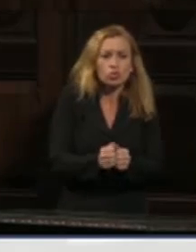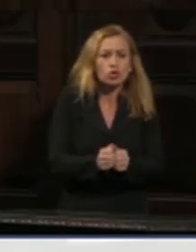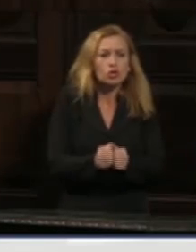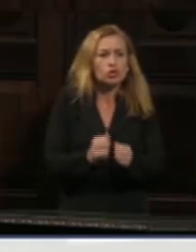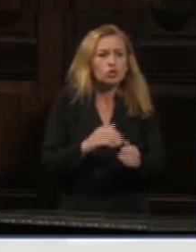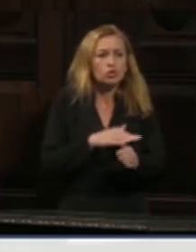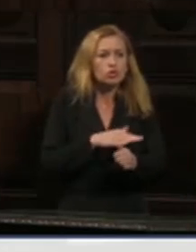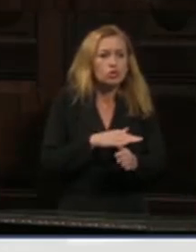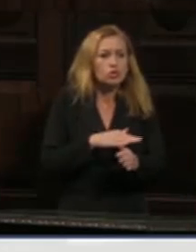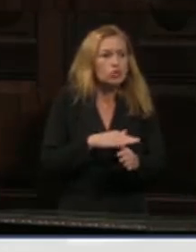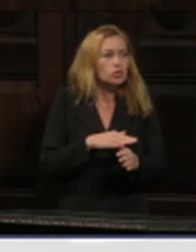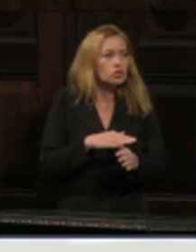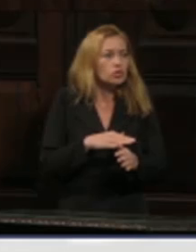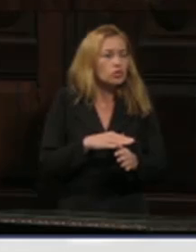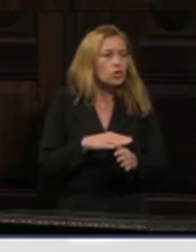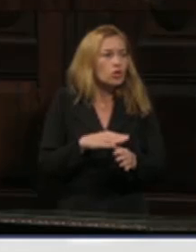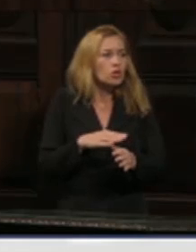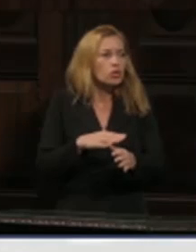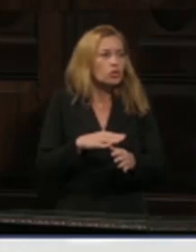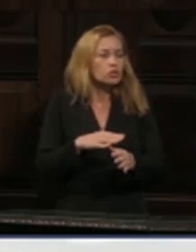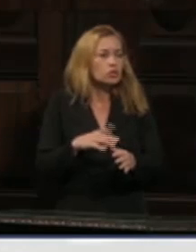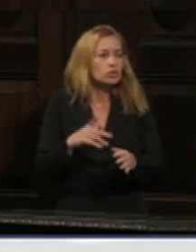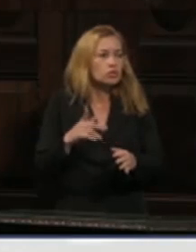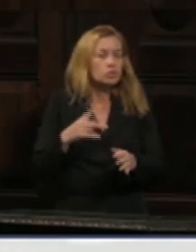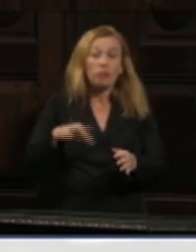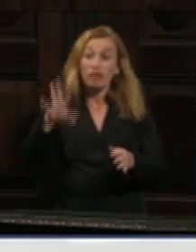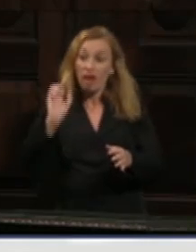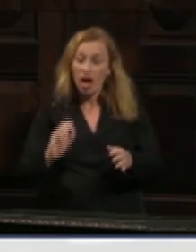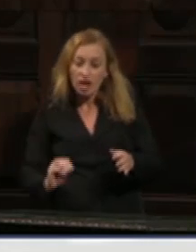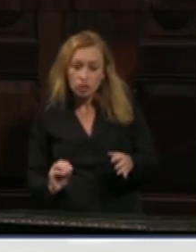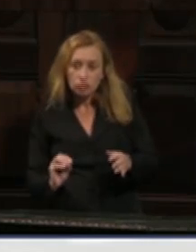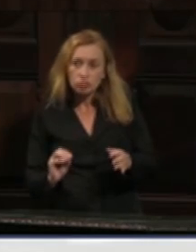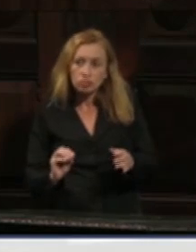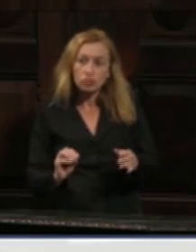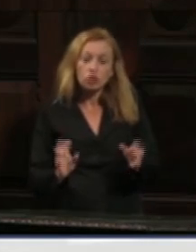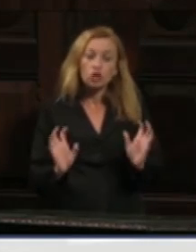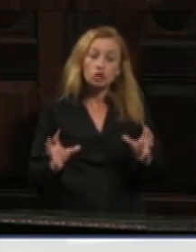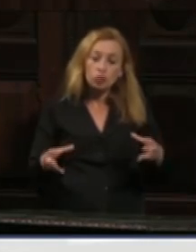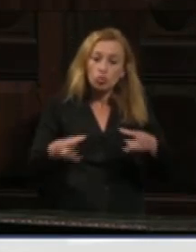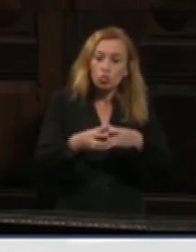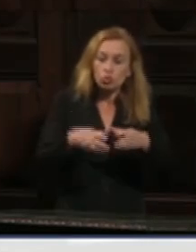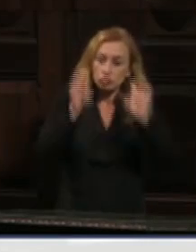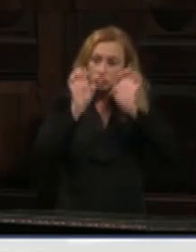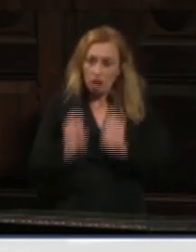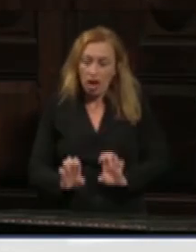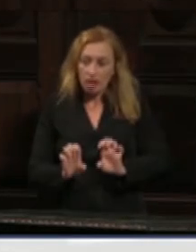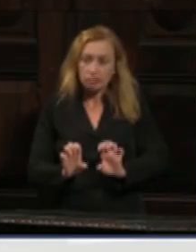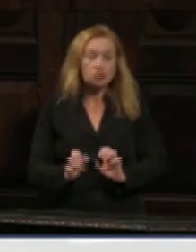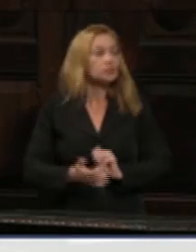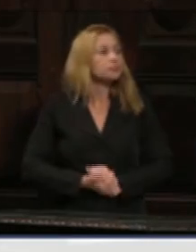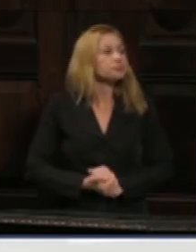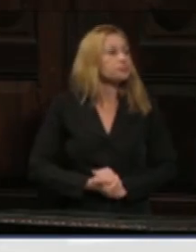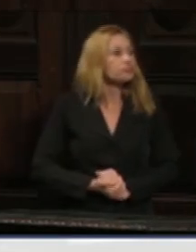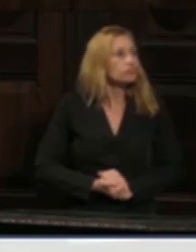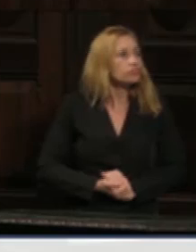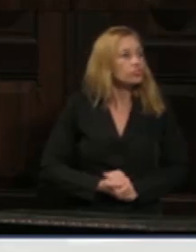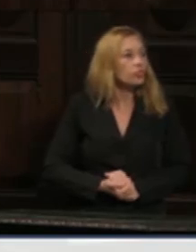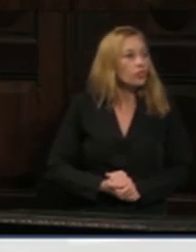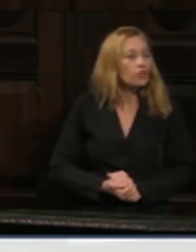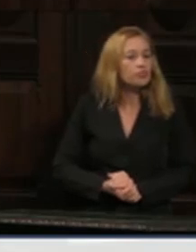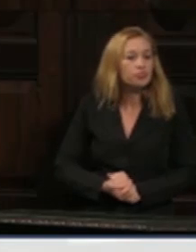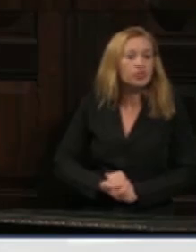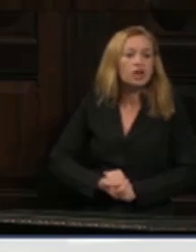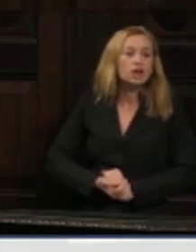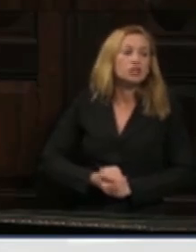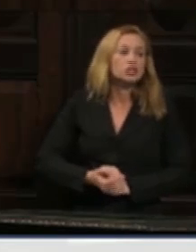antes ouvido a corregedoria e o Conselho de Ética, e se toma um mandato por